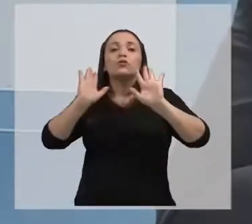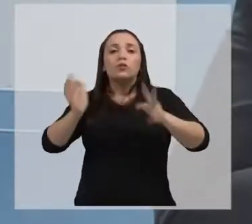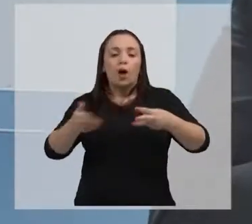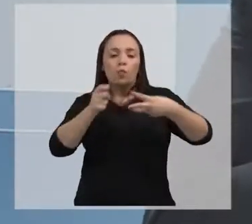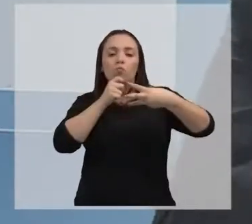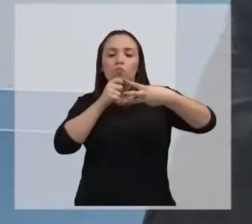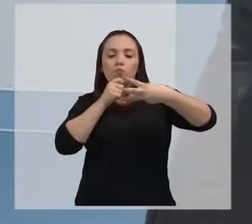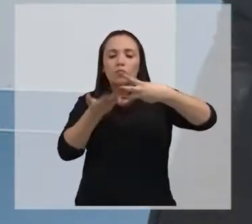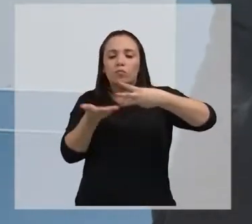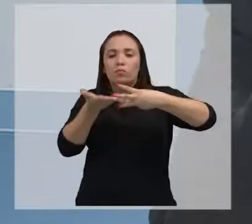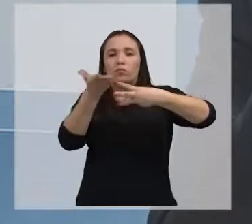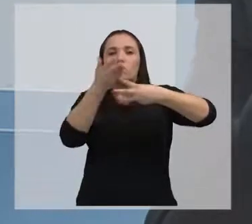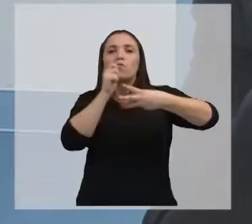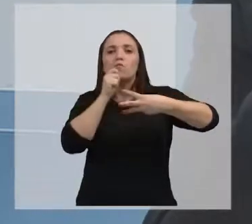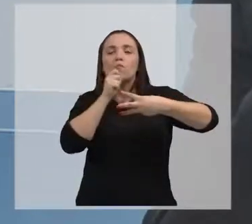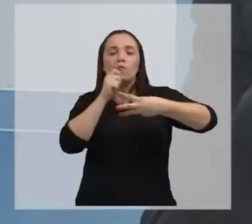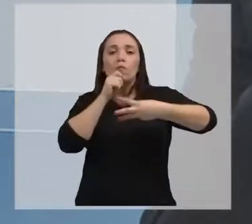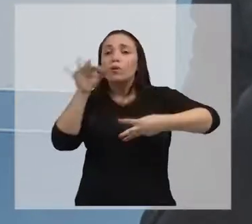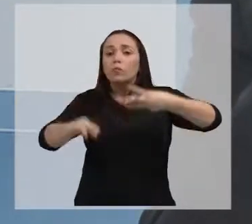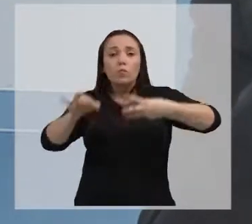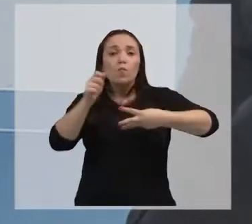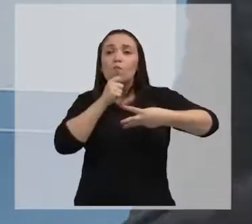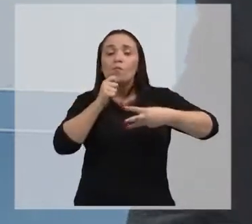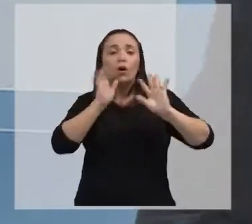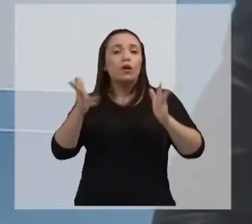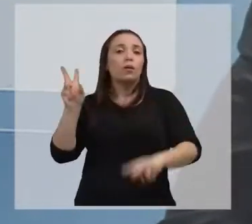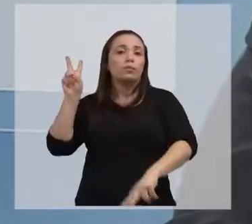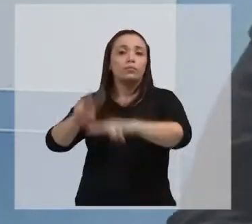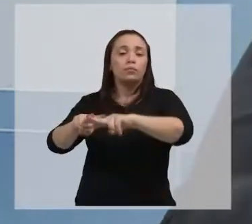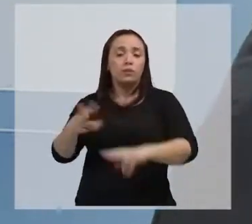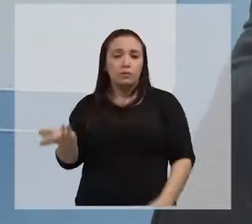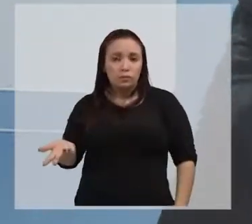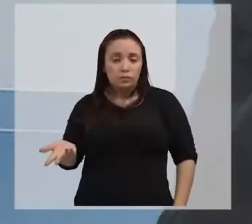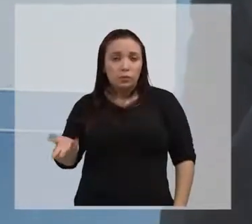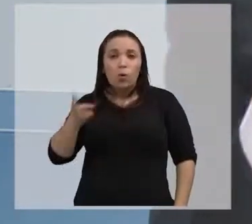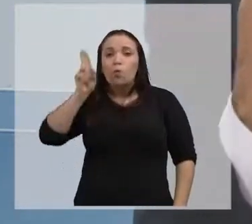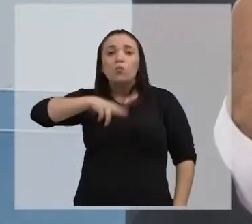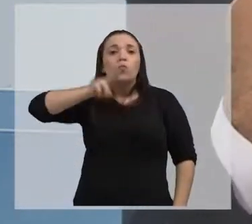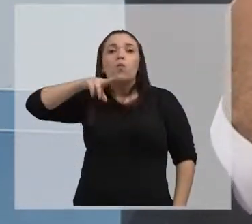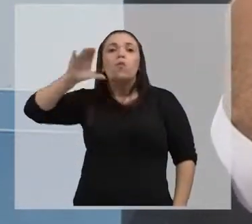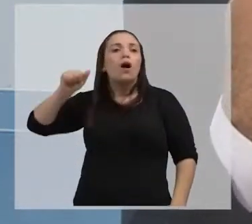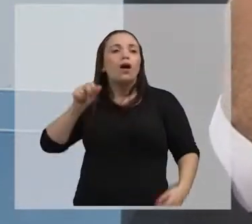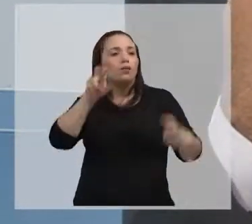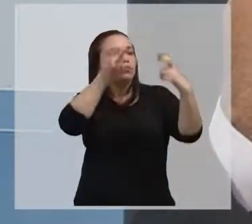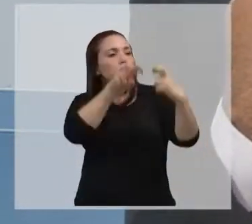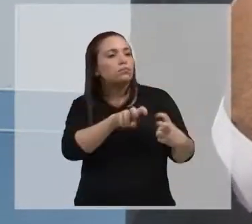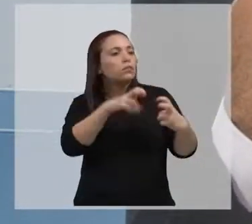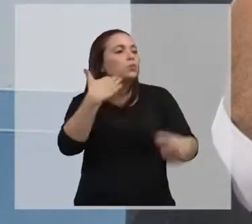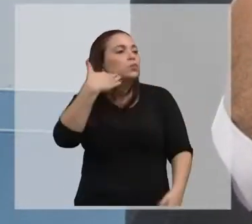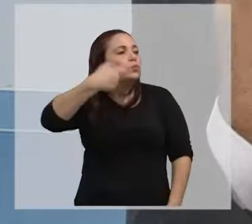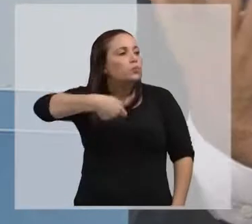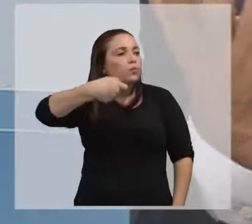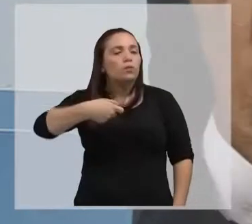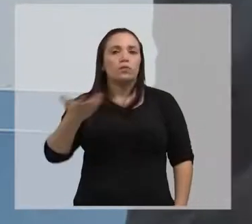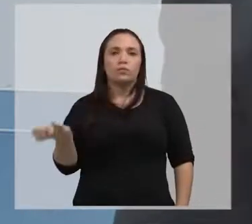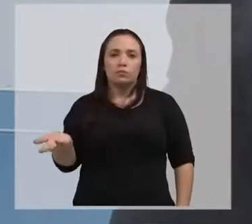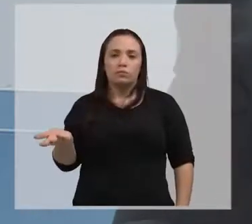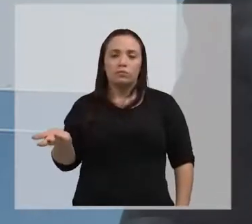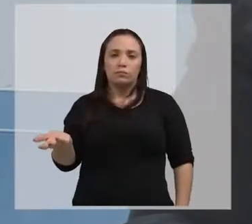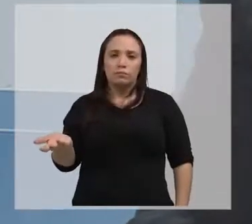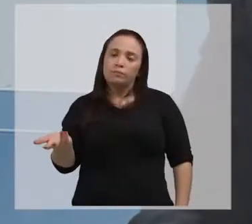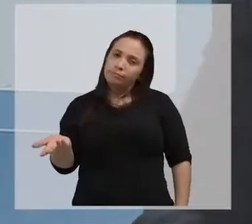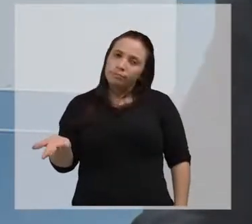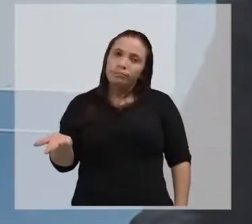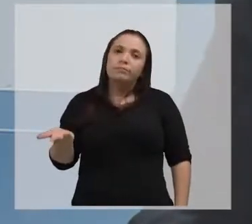melhor, sem ser julgado nenhuma vez? Ou melhor, sem nunca ter visto um juiz? Aí não dá,